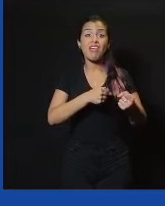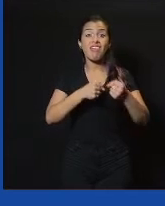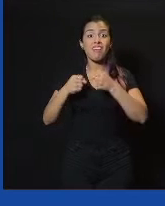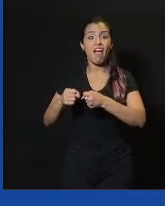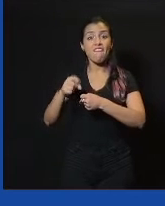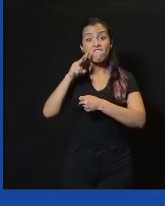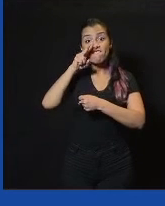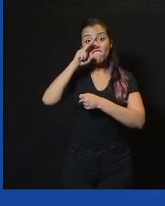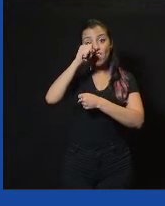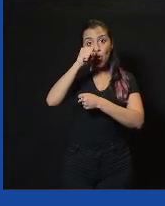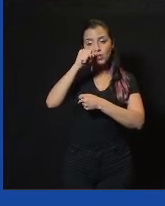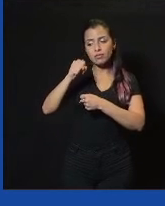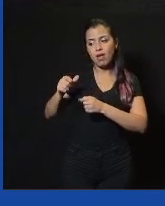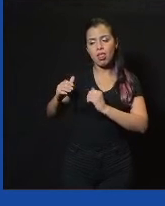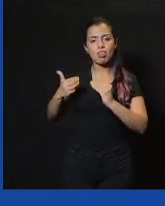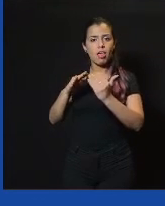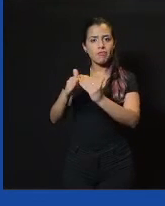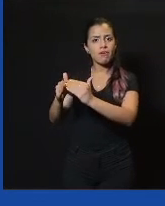Pelo contrário, você tem o tráfico,